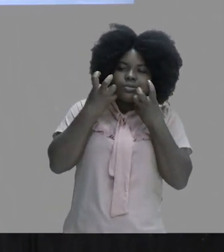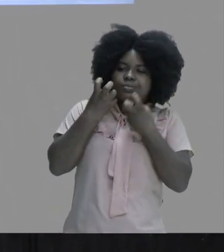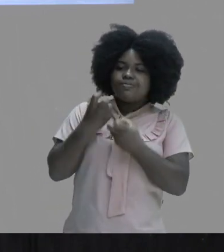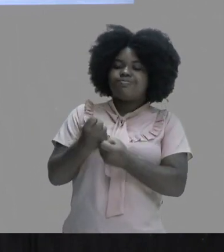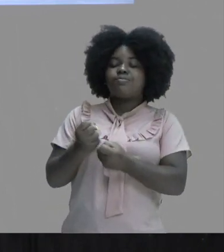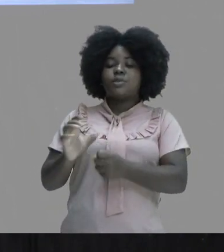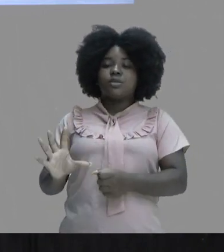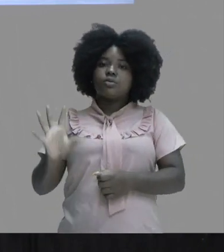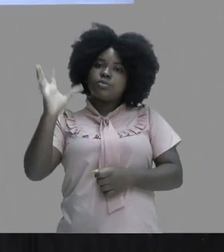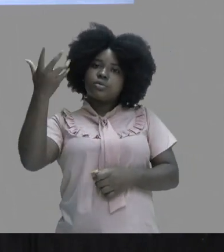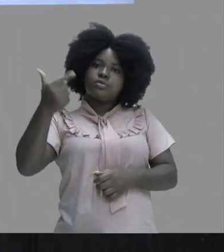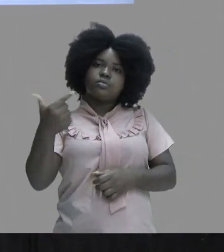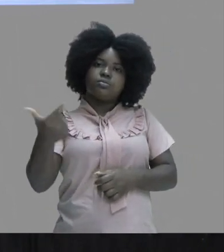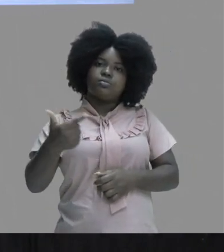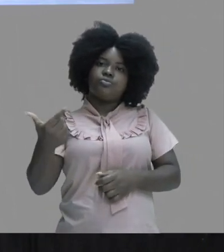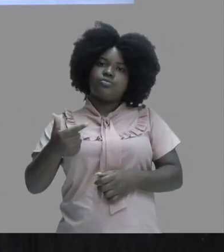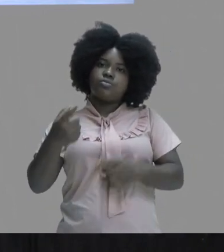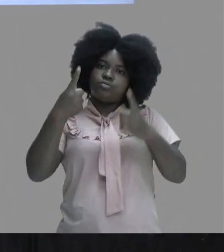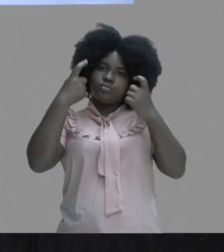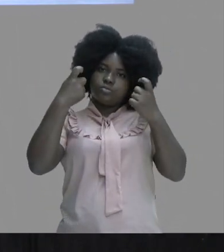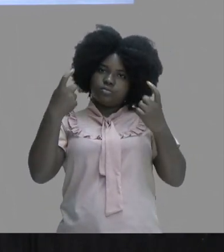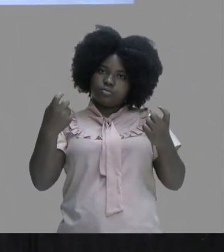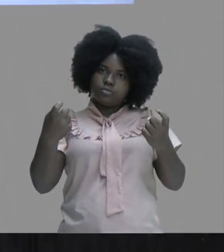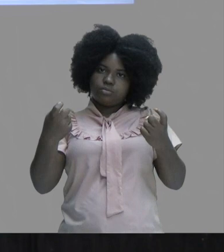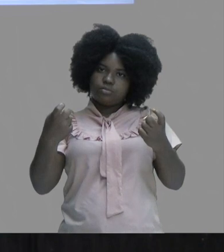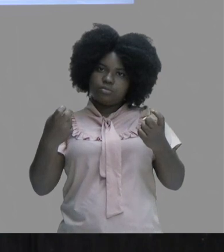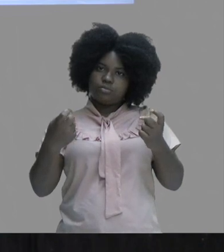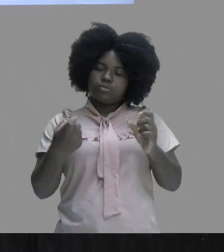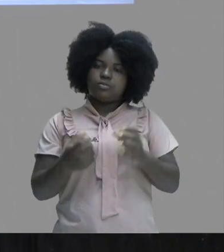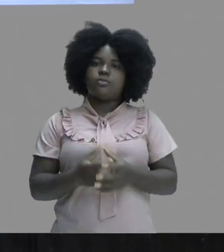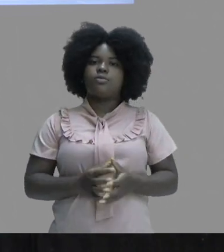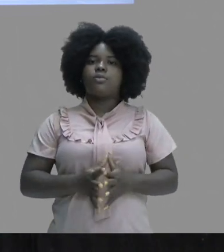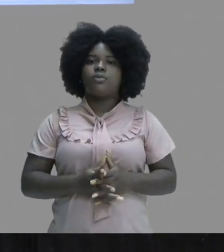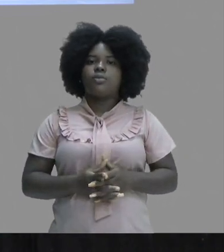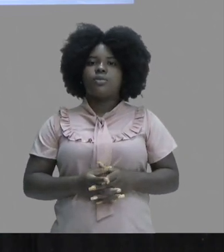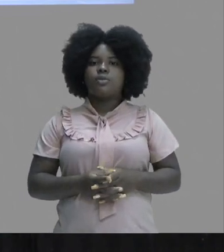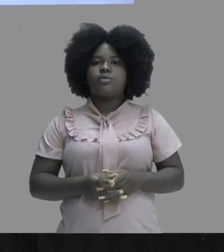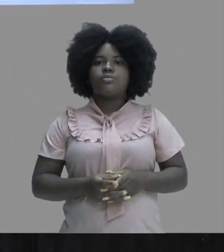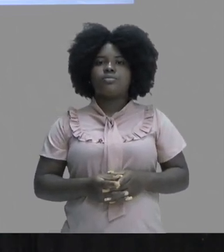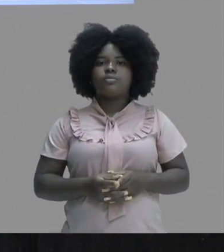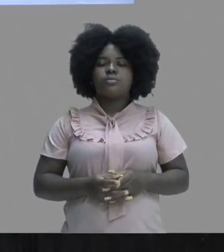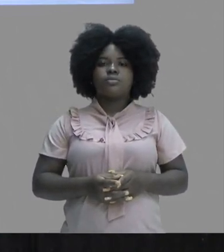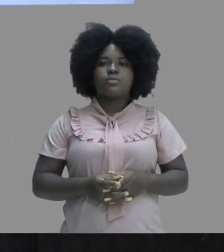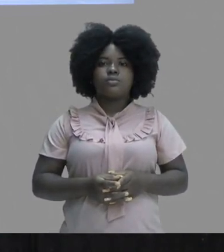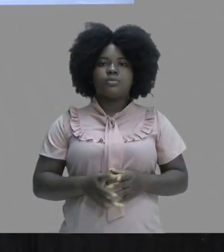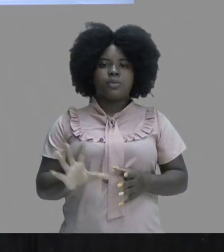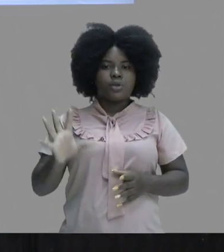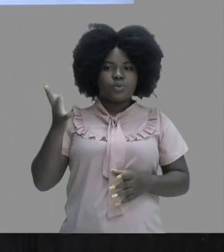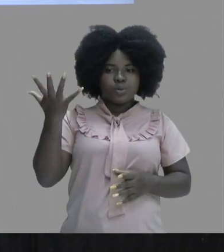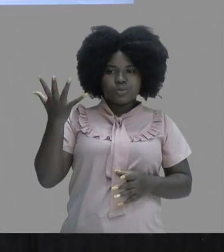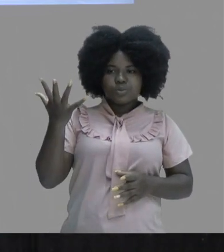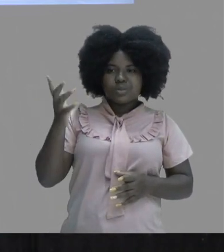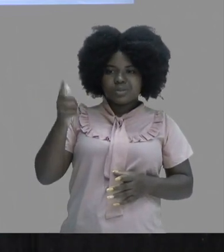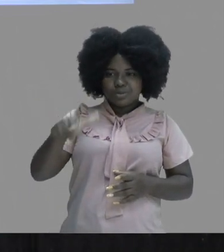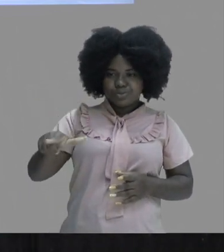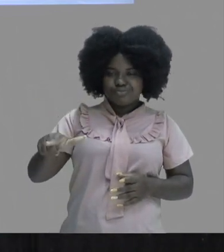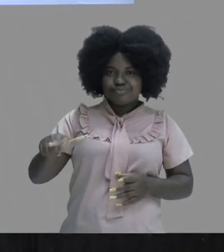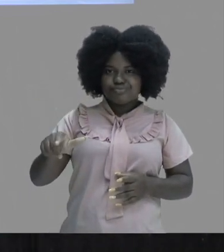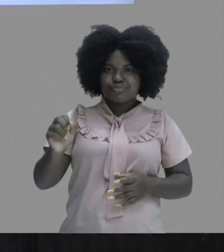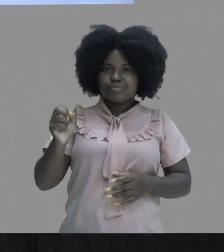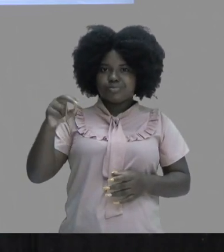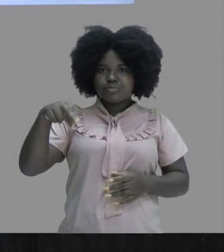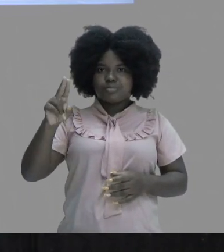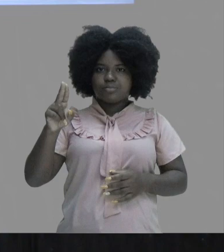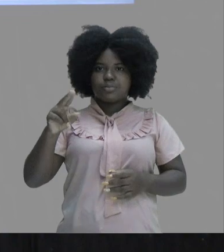que aconteceram durante a Segunda Guerra. Para que isso não acontecesse mais, a ONU propôs esse